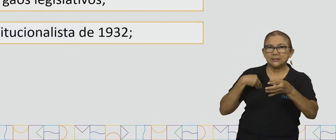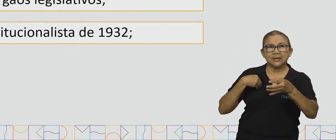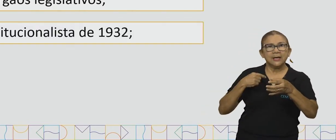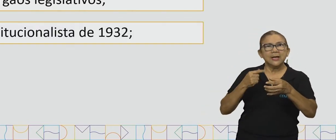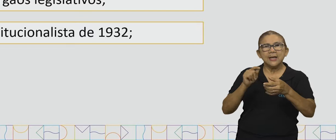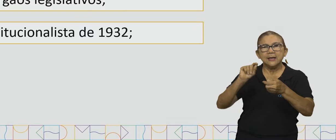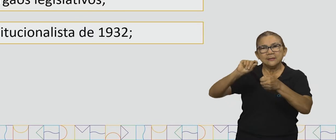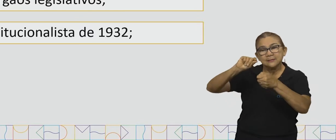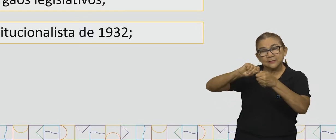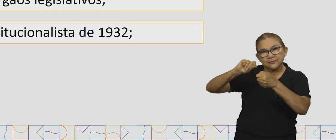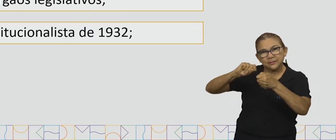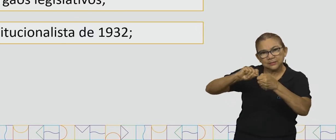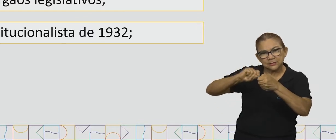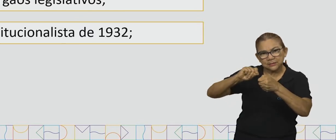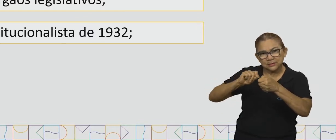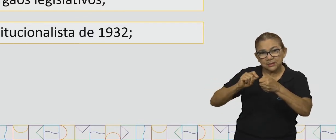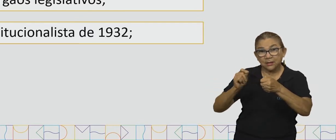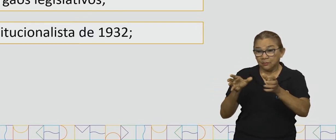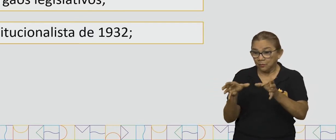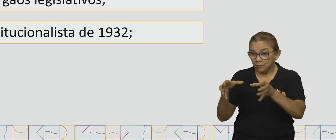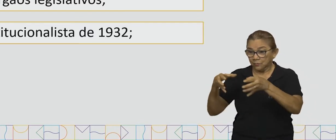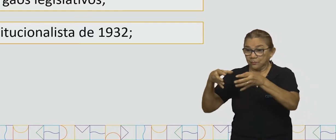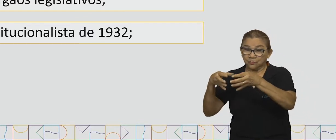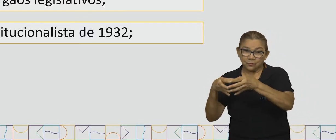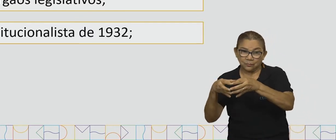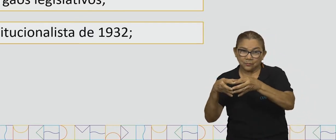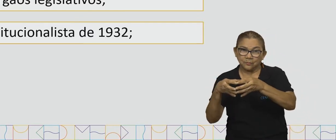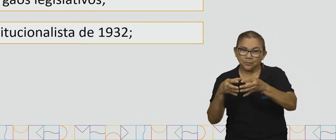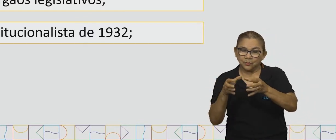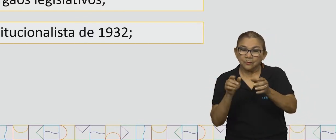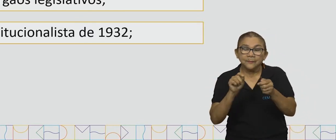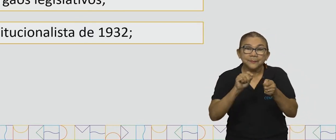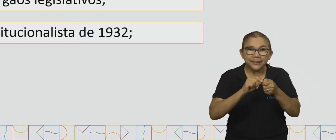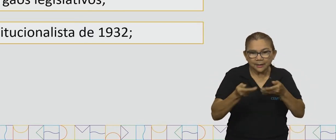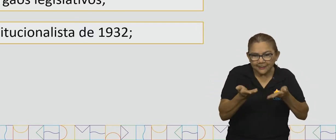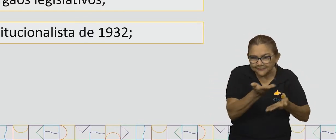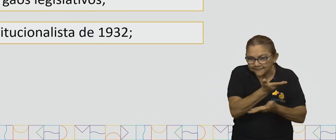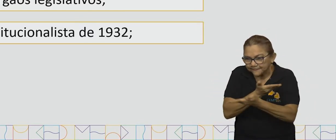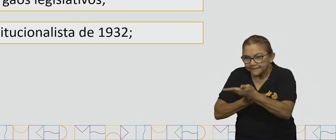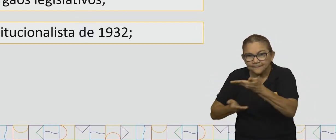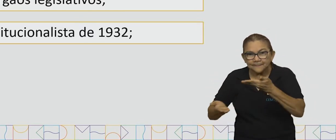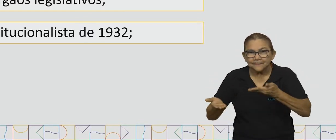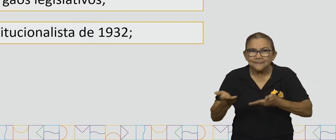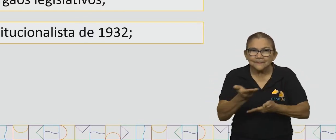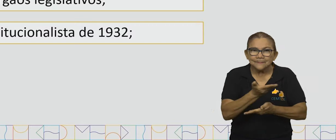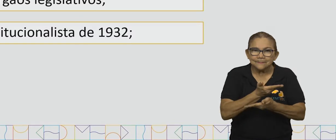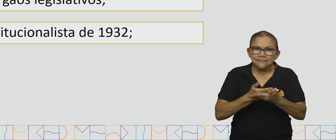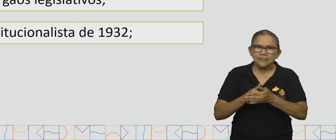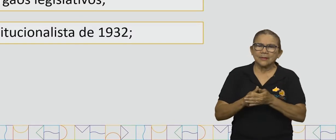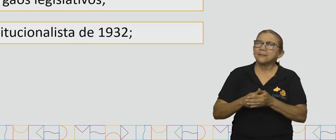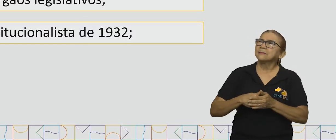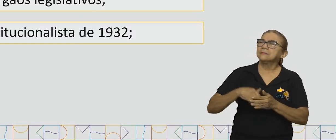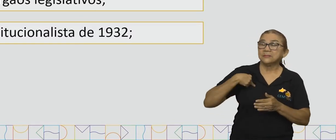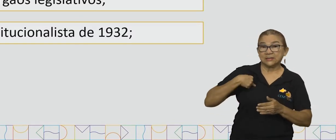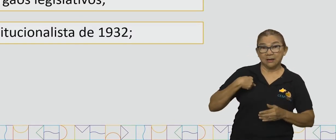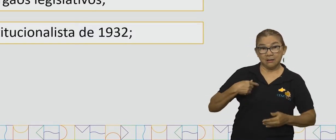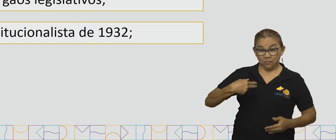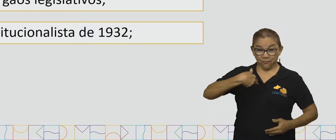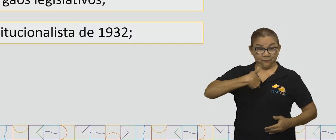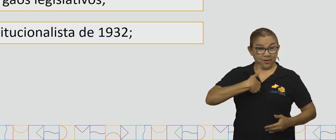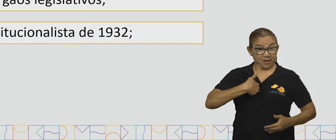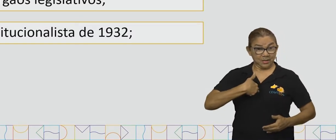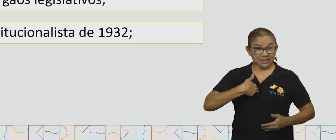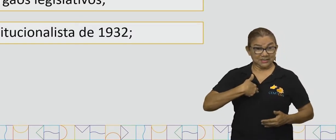Assembleia Constituinte, originando a Revolução Constitucionalista de 1932. Vargas derrotou as